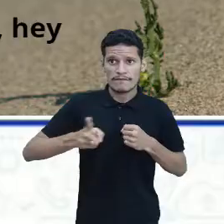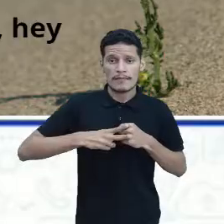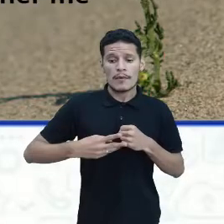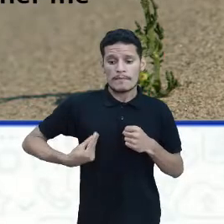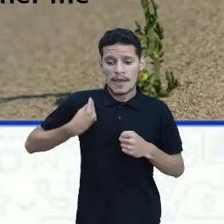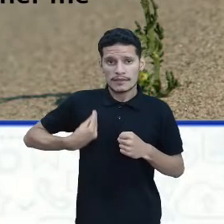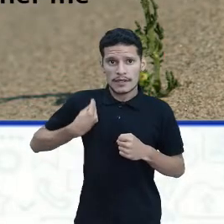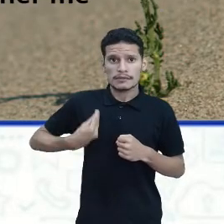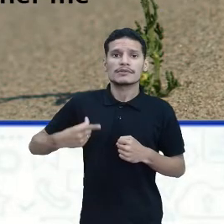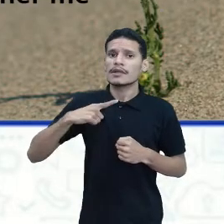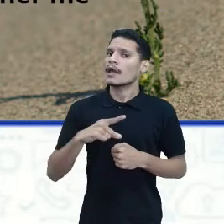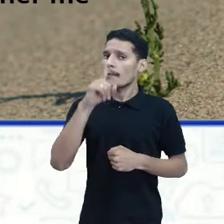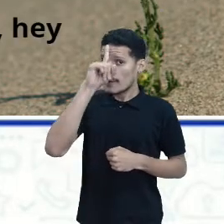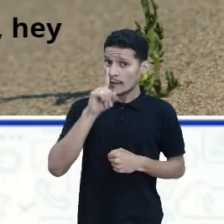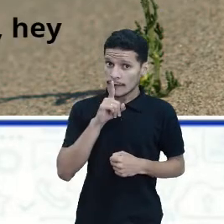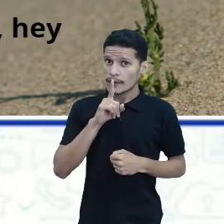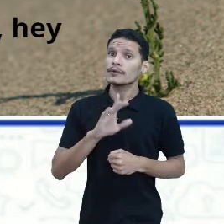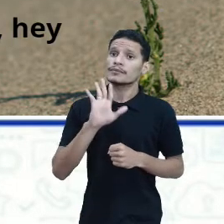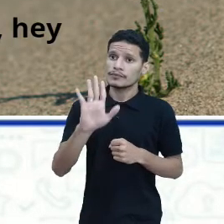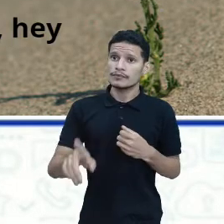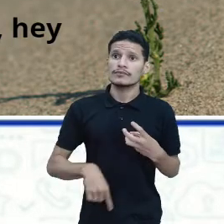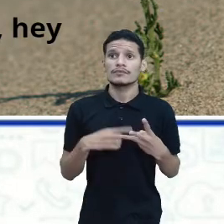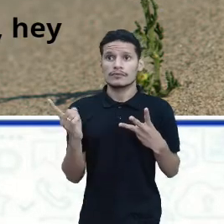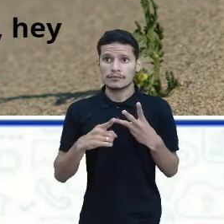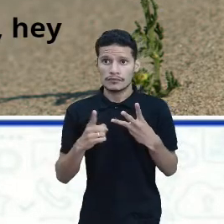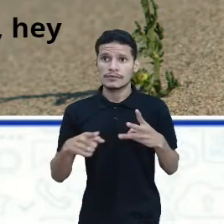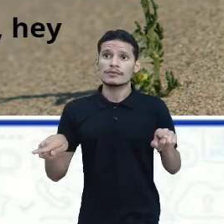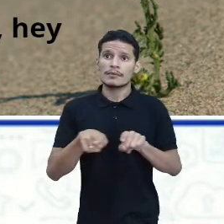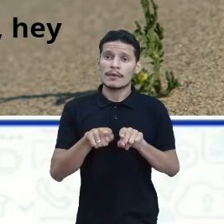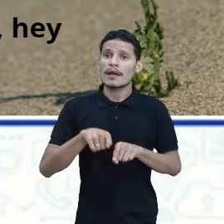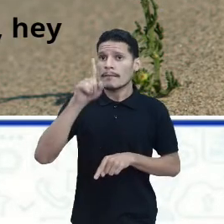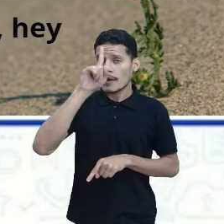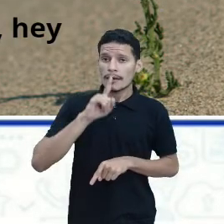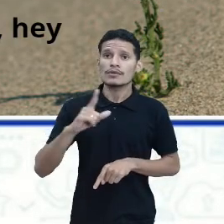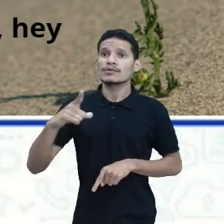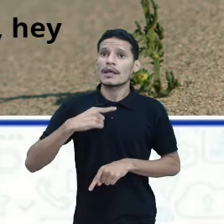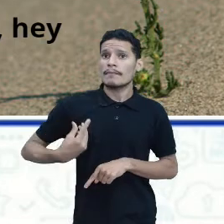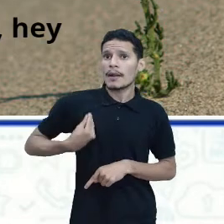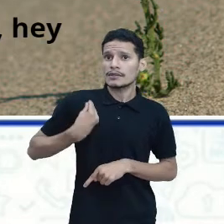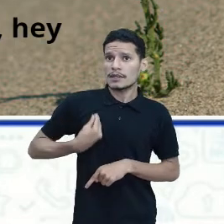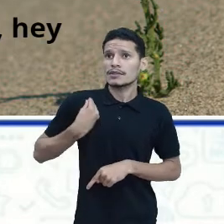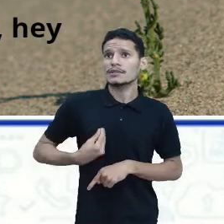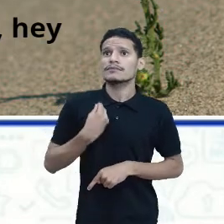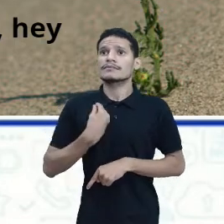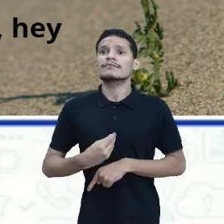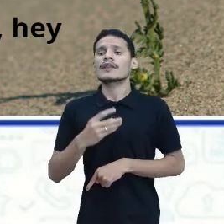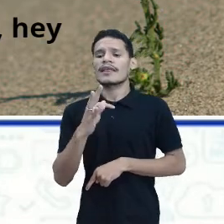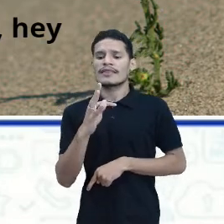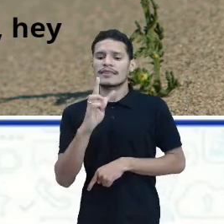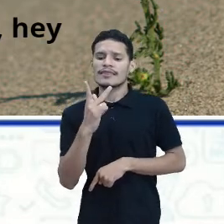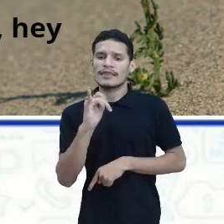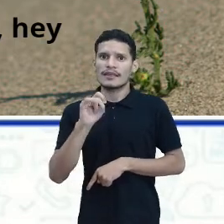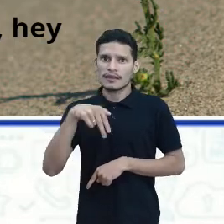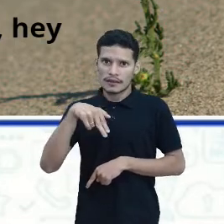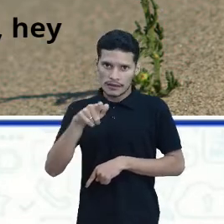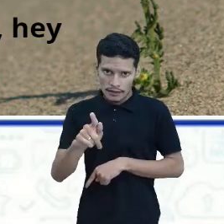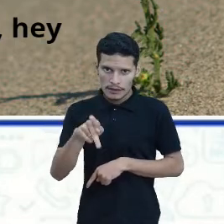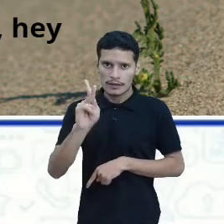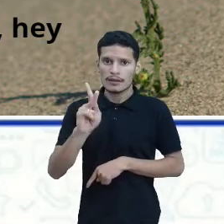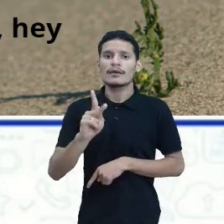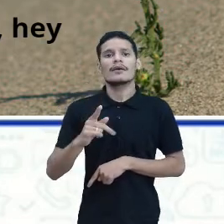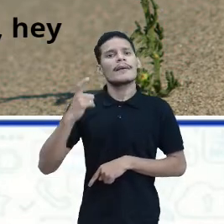pessoal. Anteriormente tem verbos no passado, como eu já falei. E no de amarelo está o verbo no presente, ó, o verbo think, pensar, know, que é